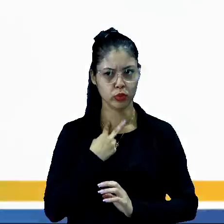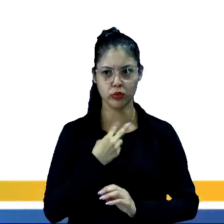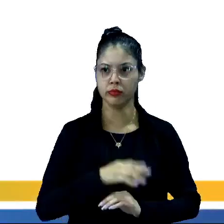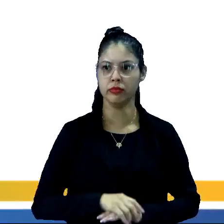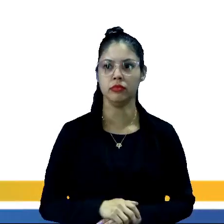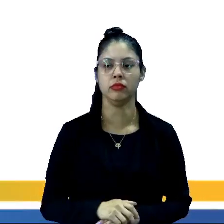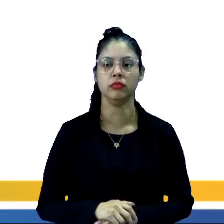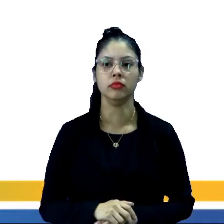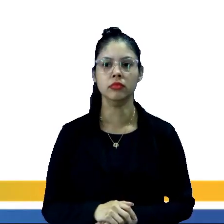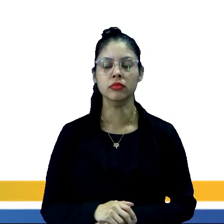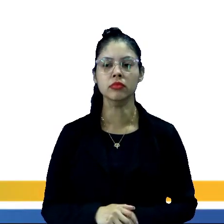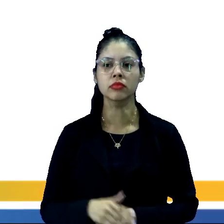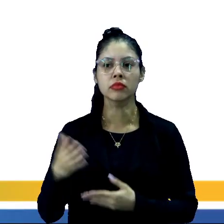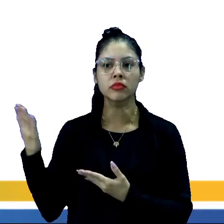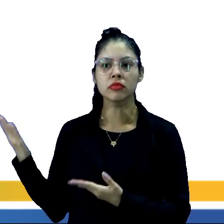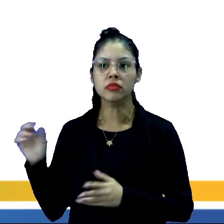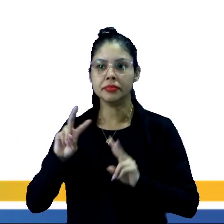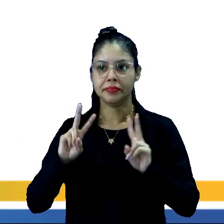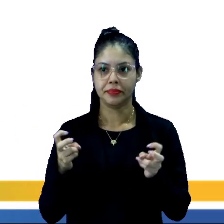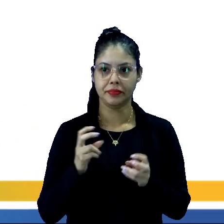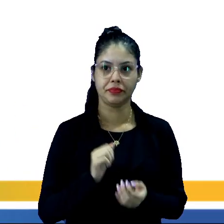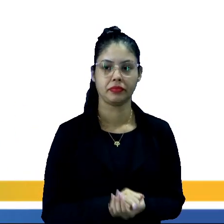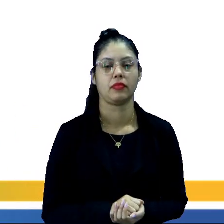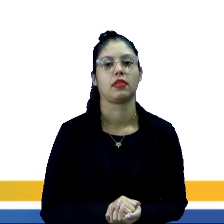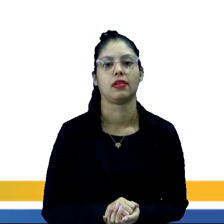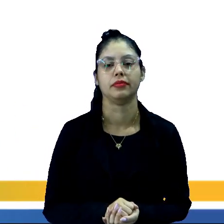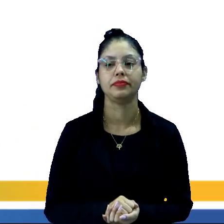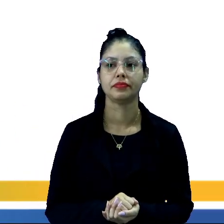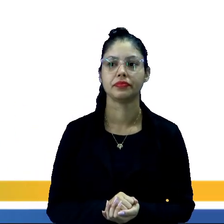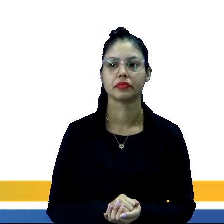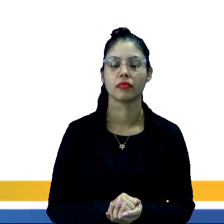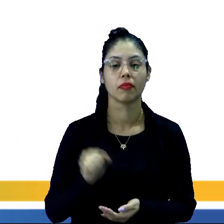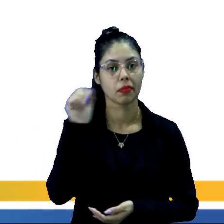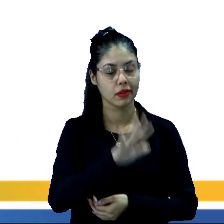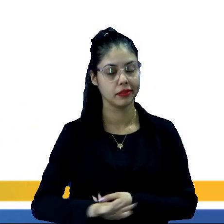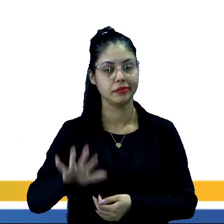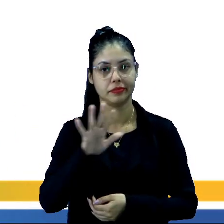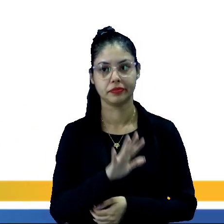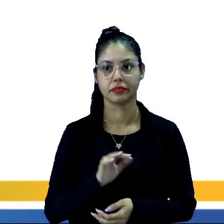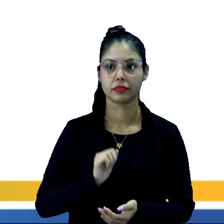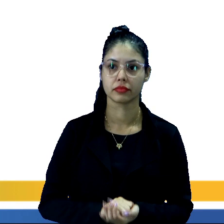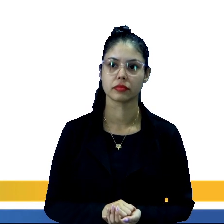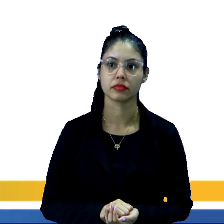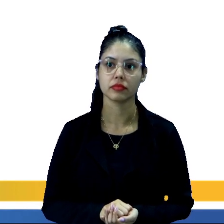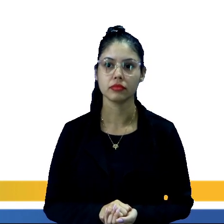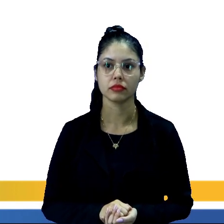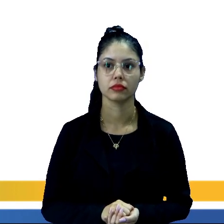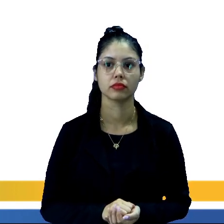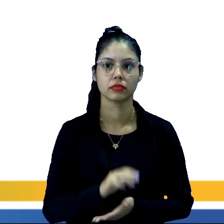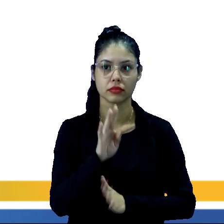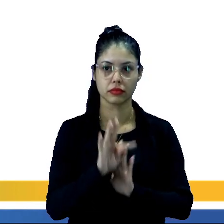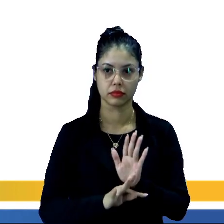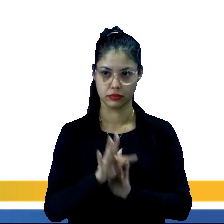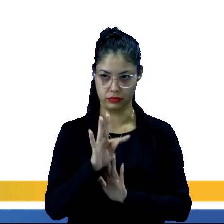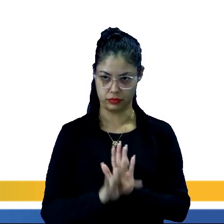Então, nós estamos aí com um tema bem polêmico, né? Geralmente, galera, o texto